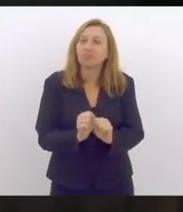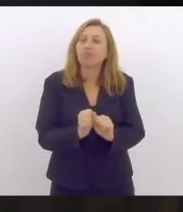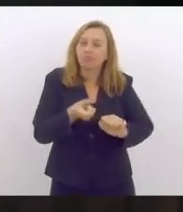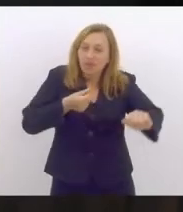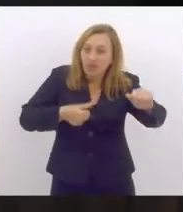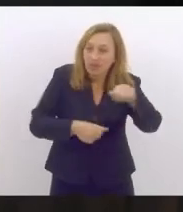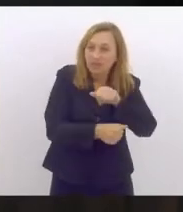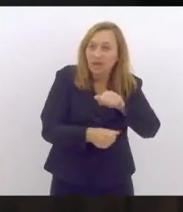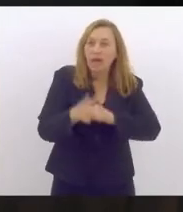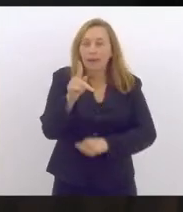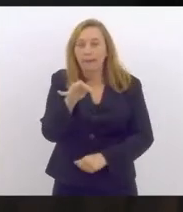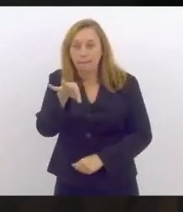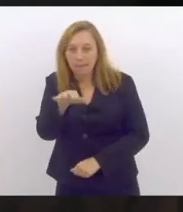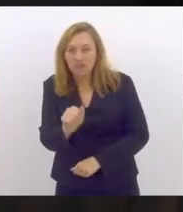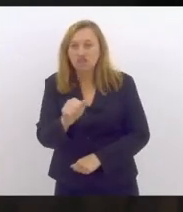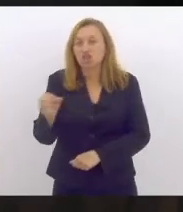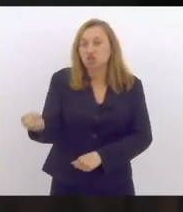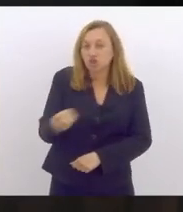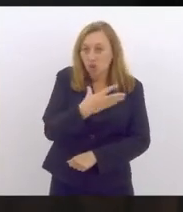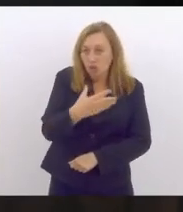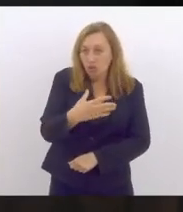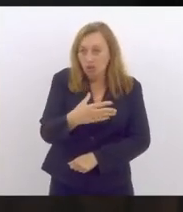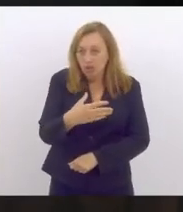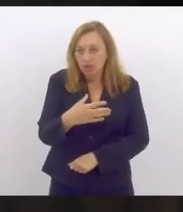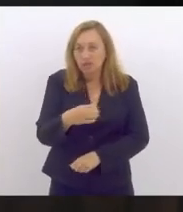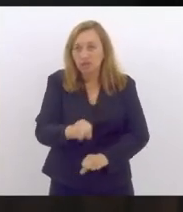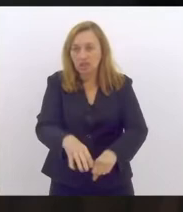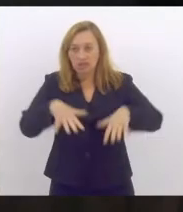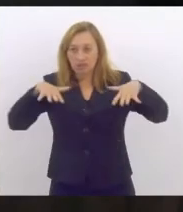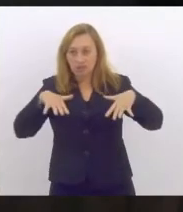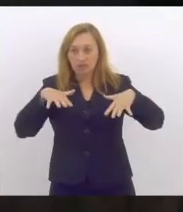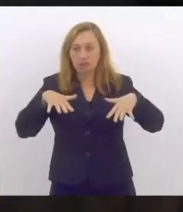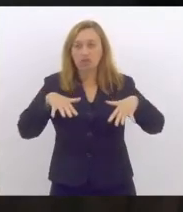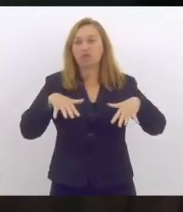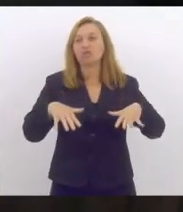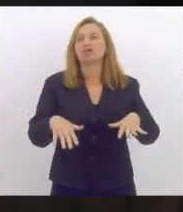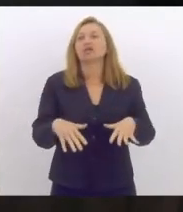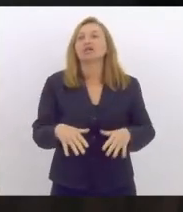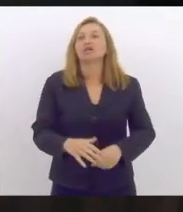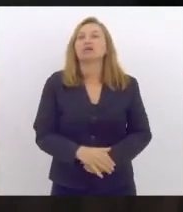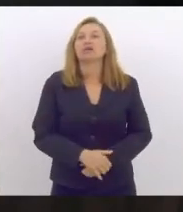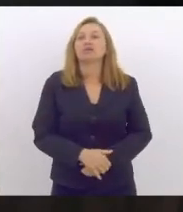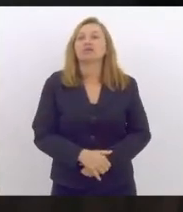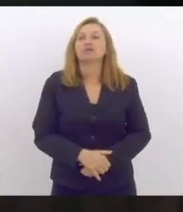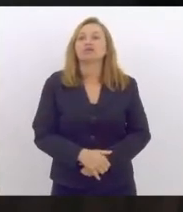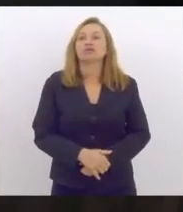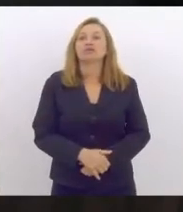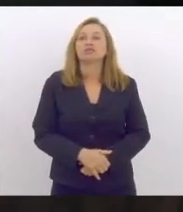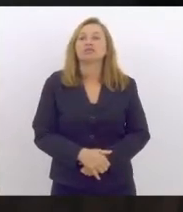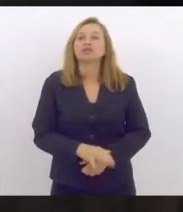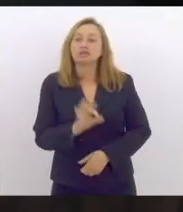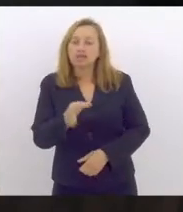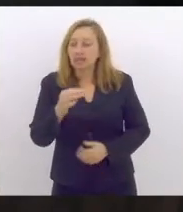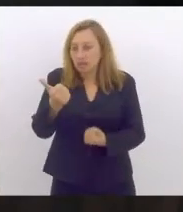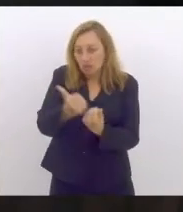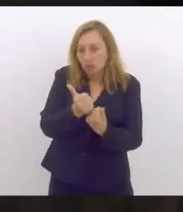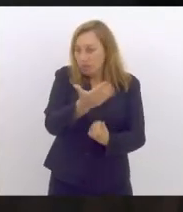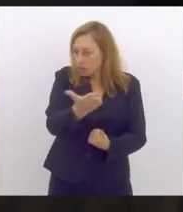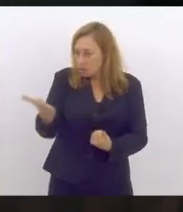financiar a pista nova do Célio de Barros e a Assembleia estaria disposta a, logicamente, com o apoio de